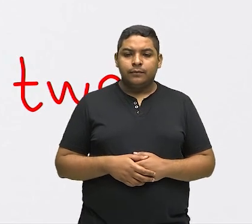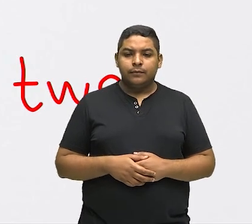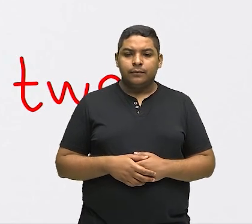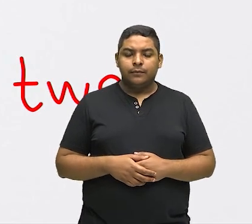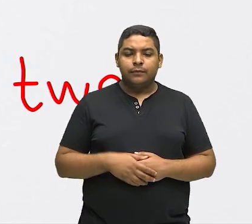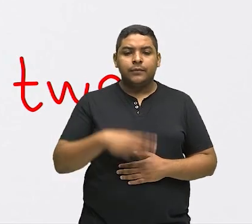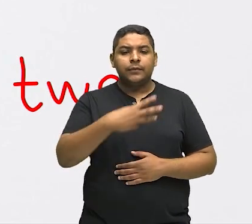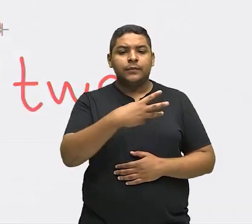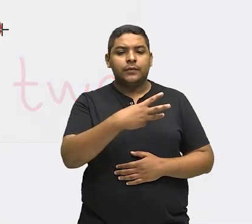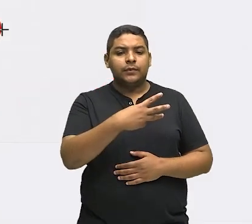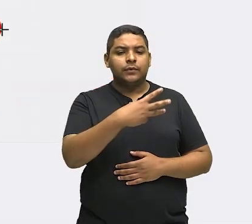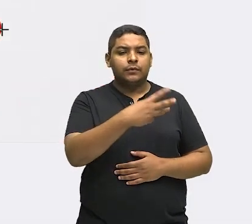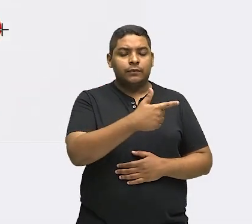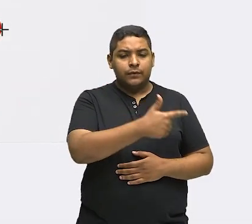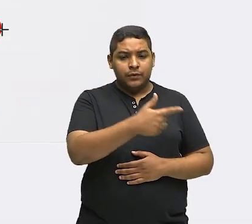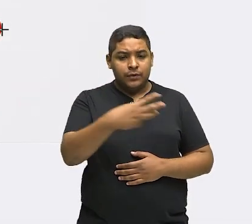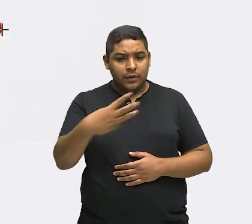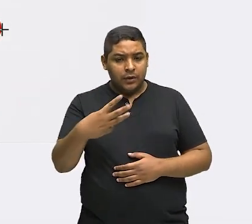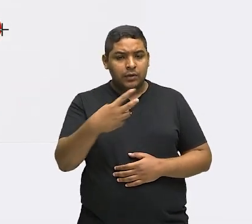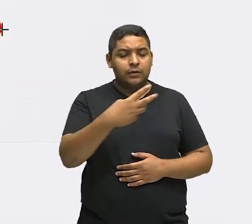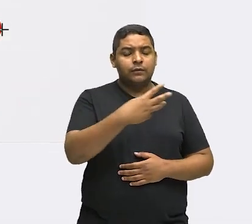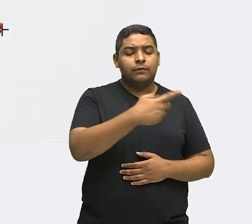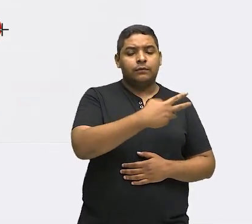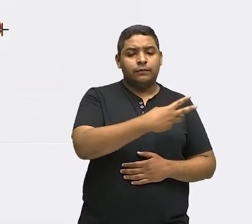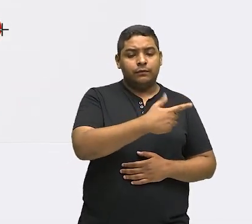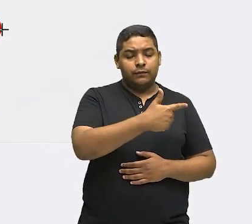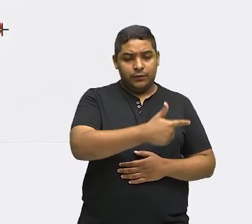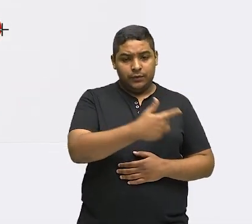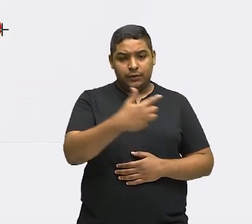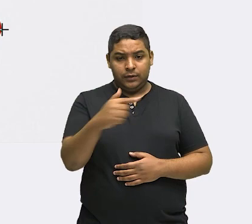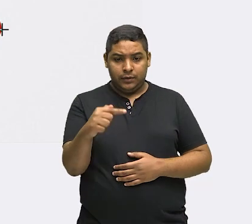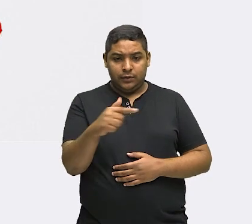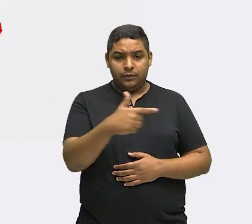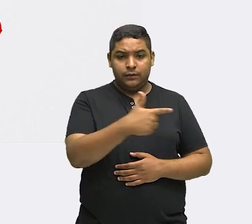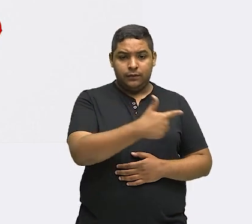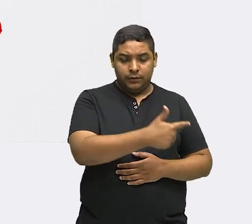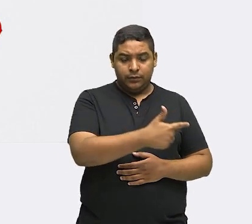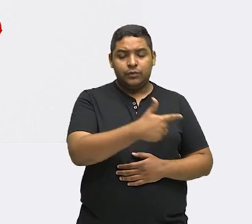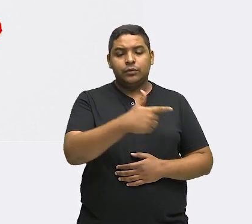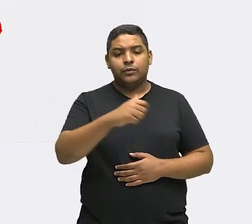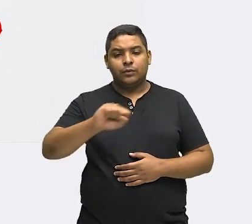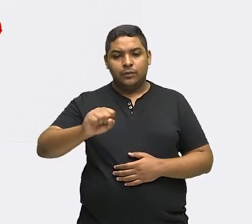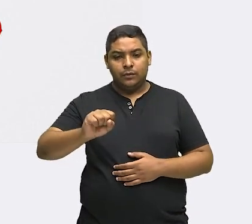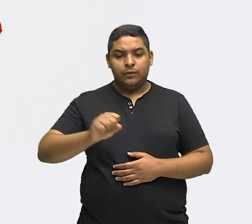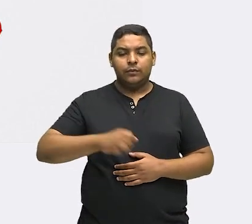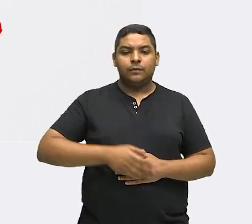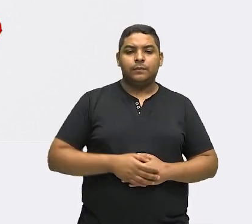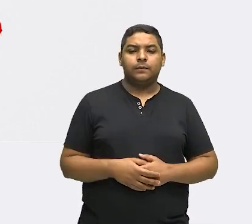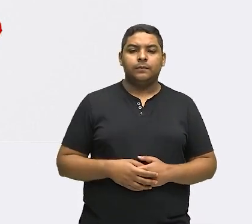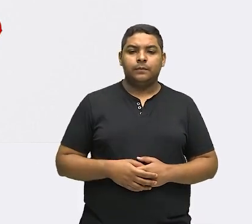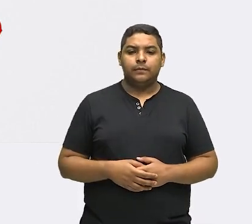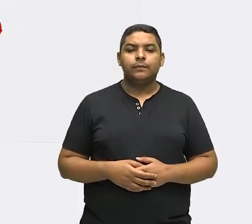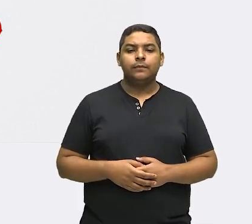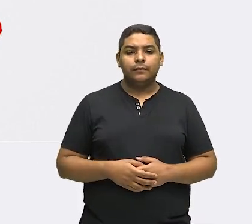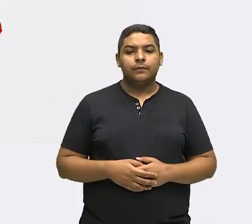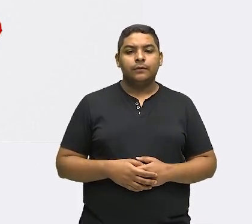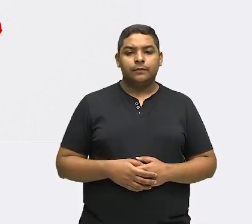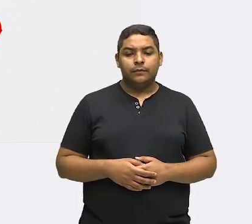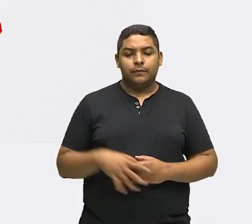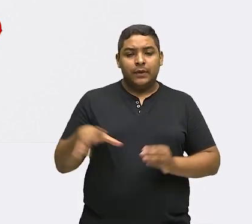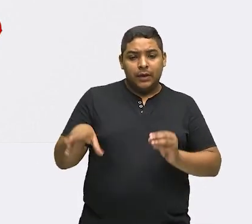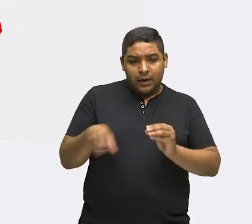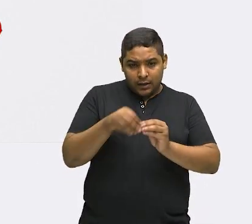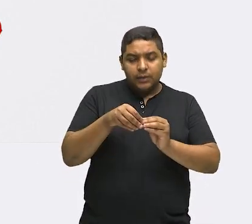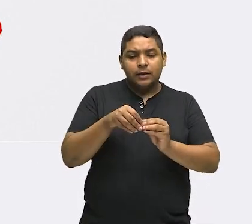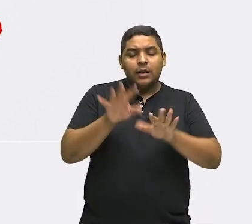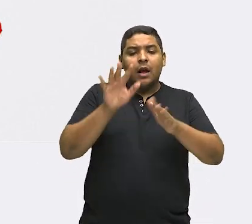24, 21, 22, 27, 28. É só acrescentar lá no final o outro número depois do 20. Tudo